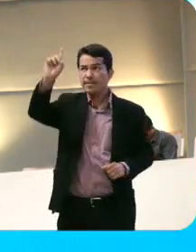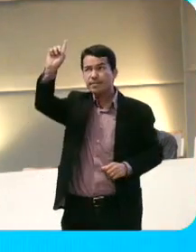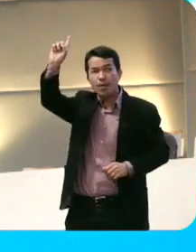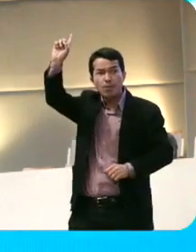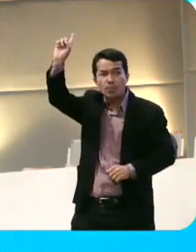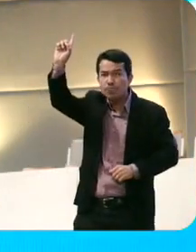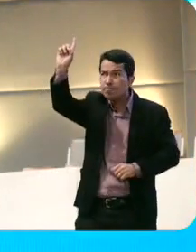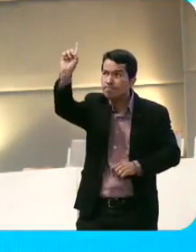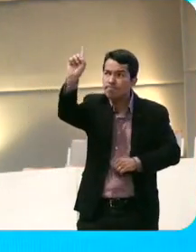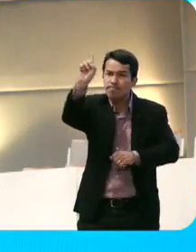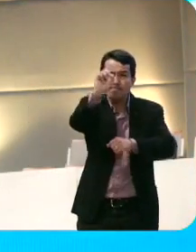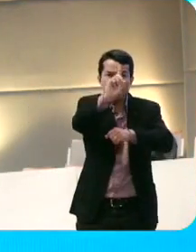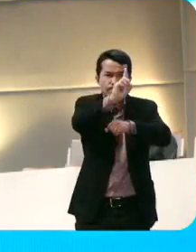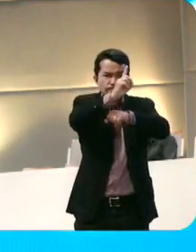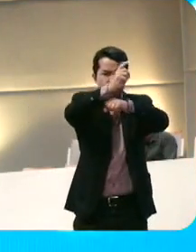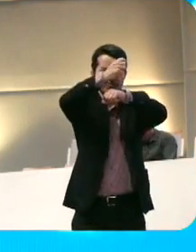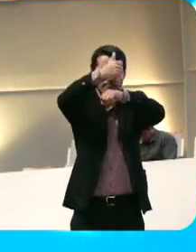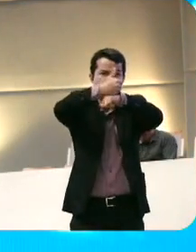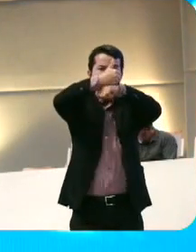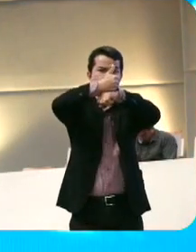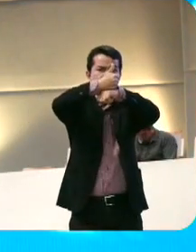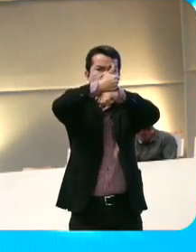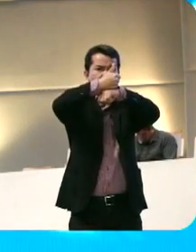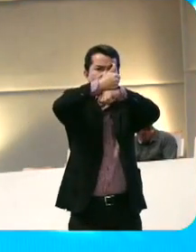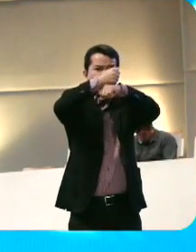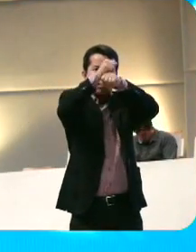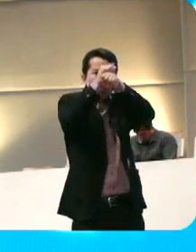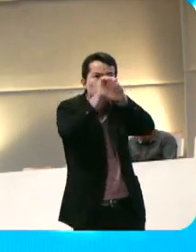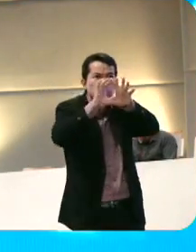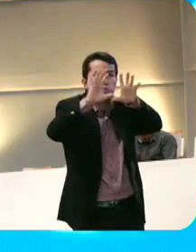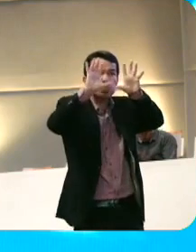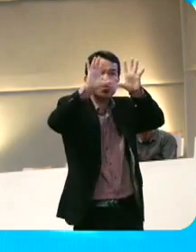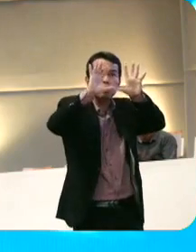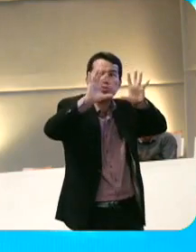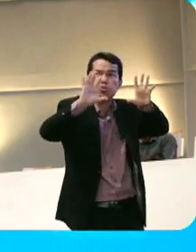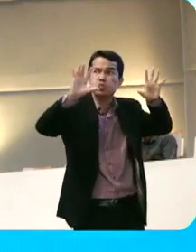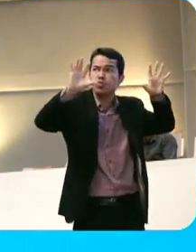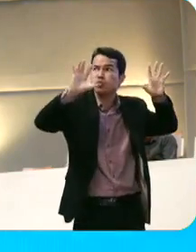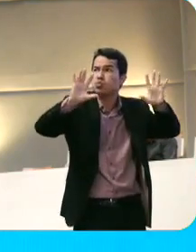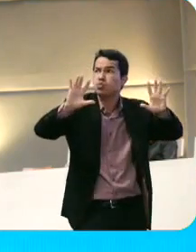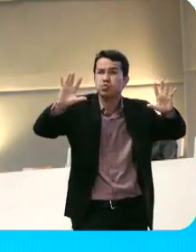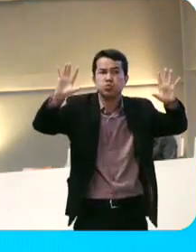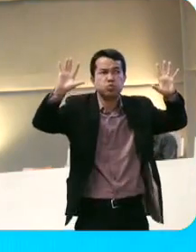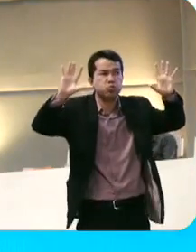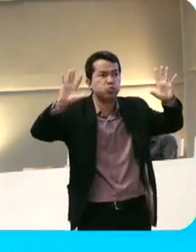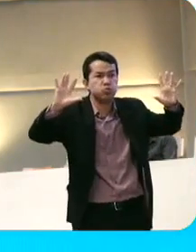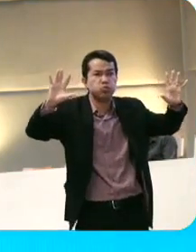a nuvem vem. A presença perceptível de Deus se manifesta.